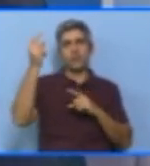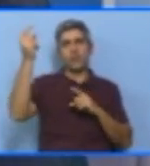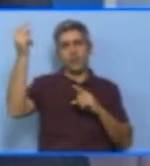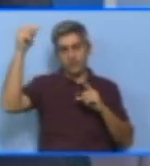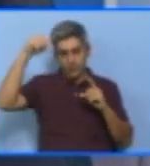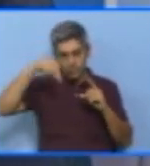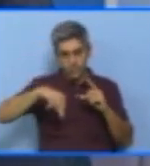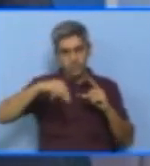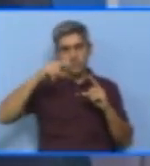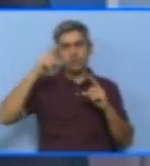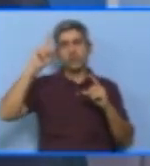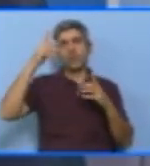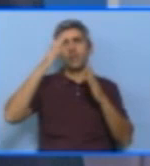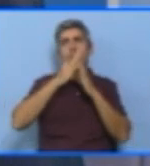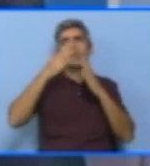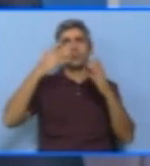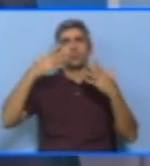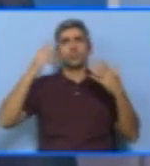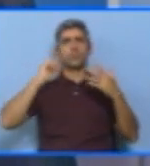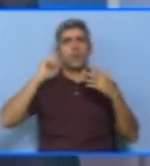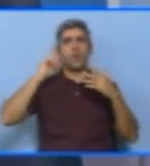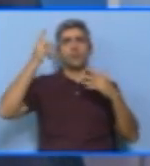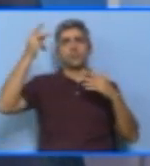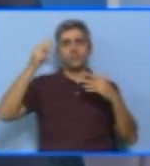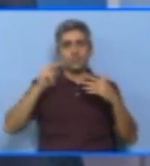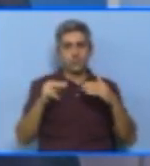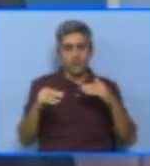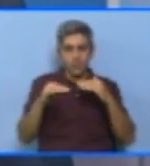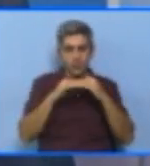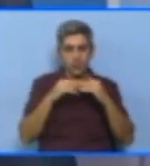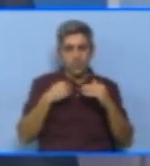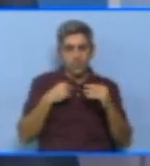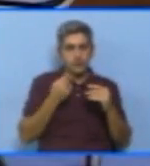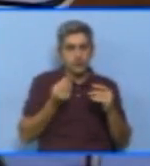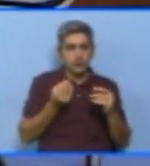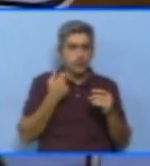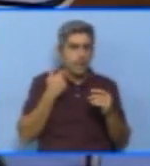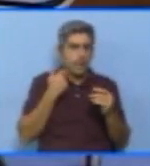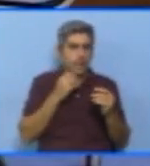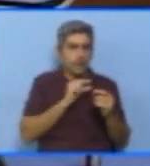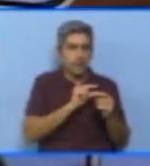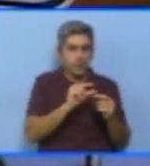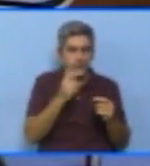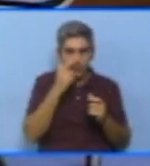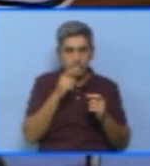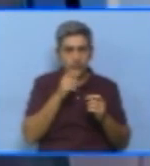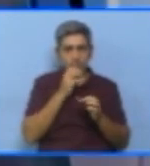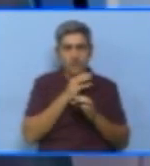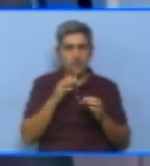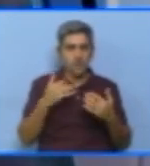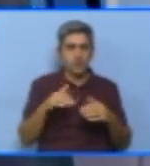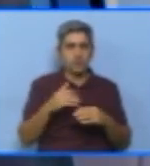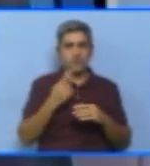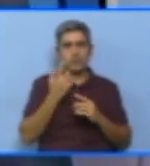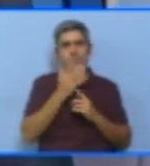descer da grandeza de Deus para se igualar à nossa pequenez, se podemos dizer assim. Acho isto fantástico e